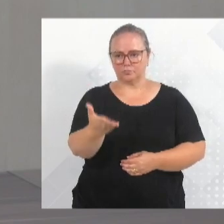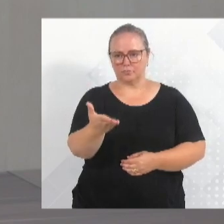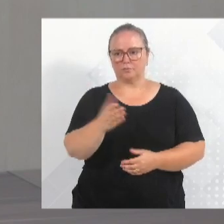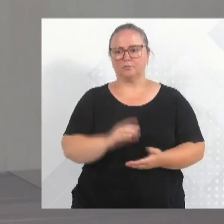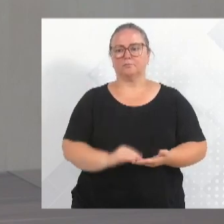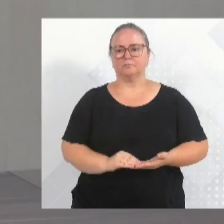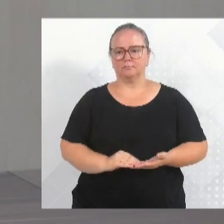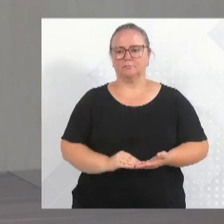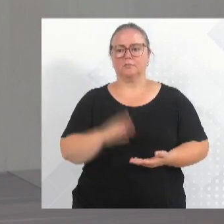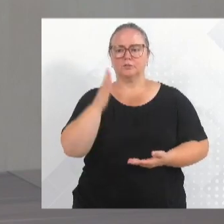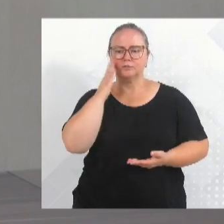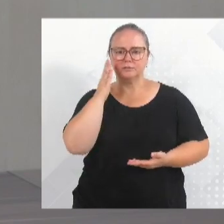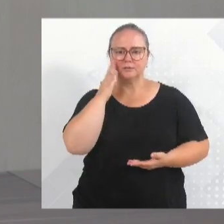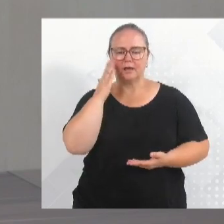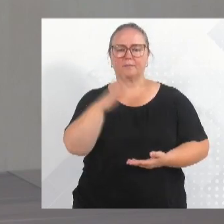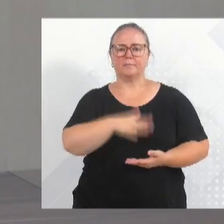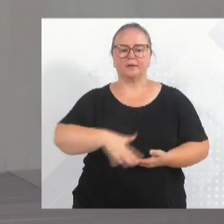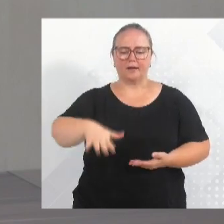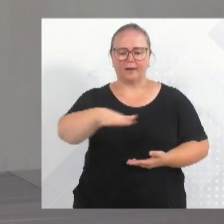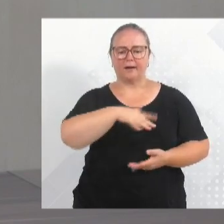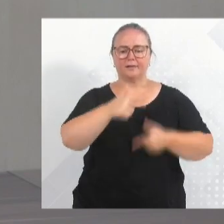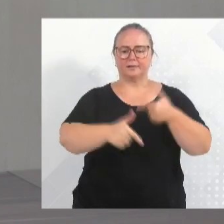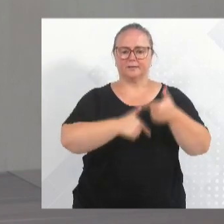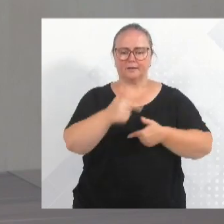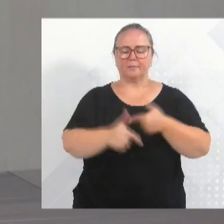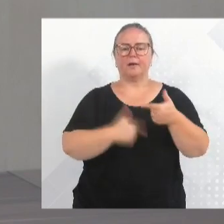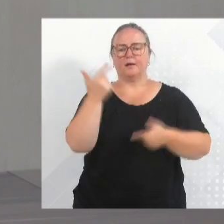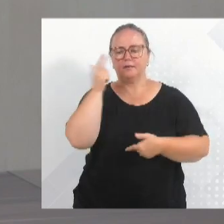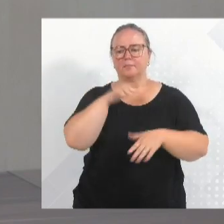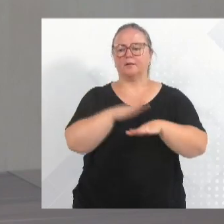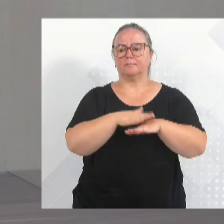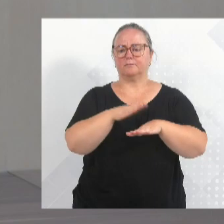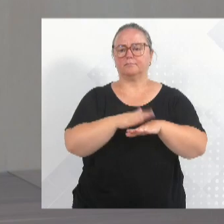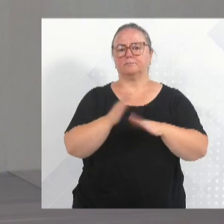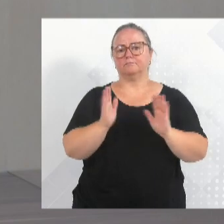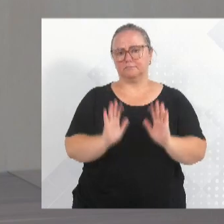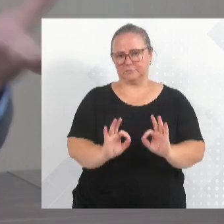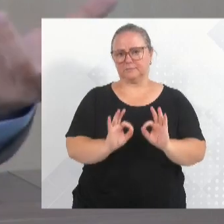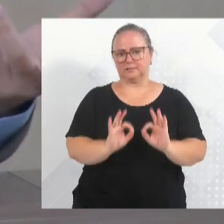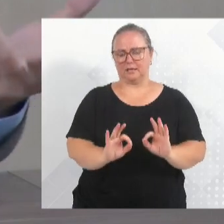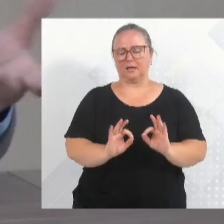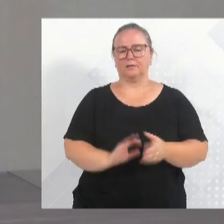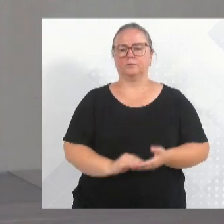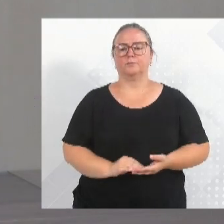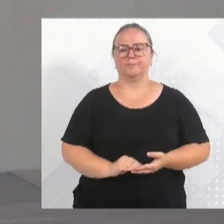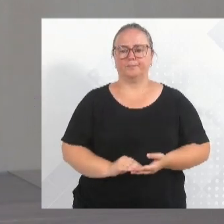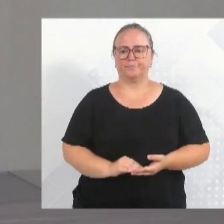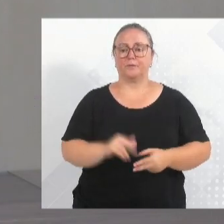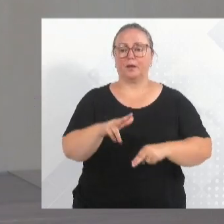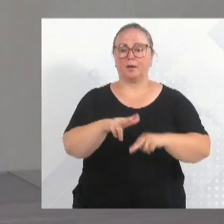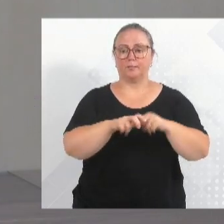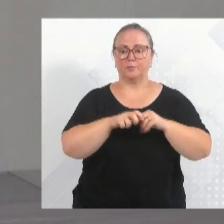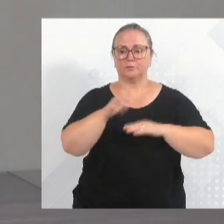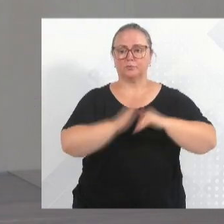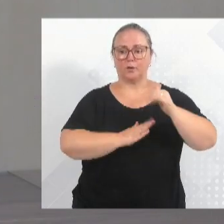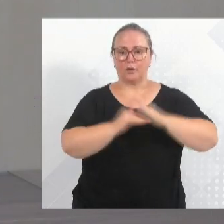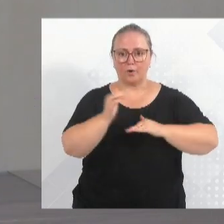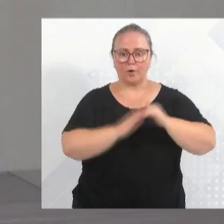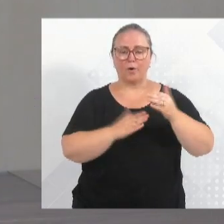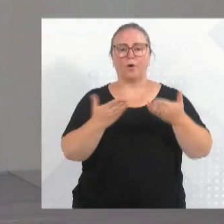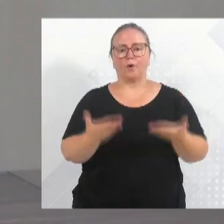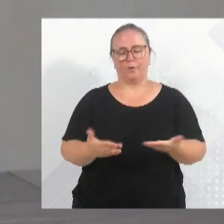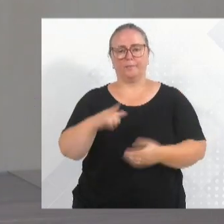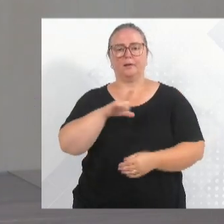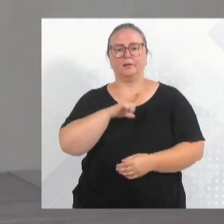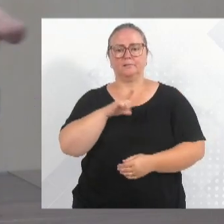pessoas com formação na área para poder, então, executar. Tanto é que toda obra que é feita precisa do RT e precisa